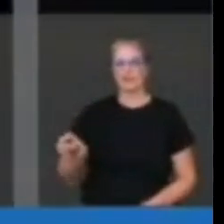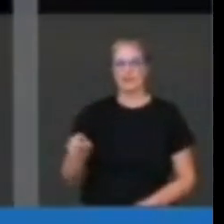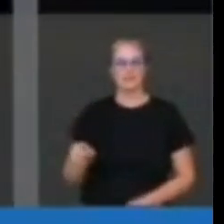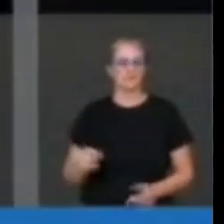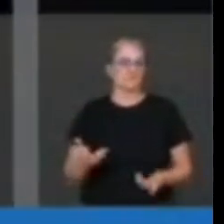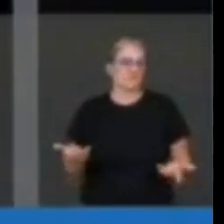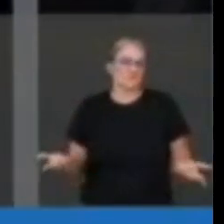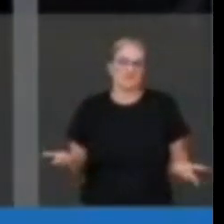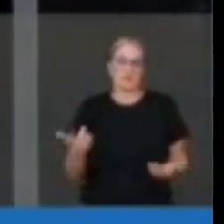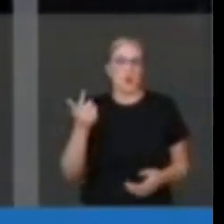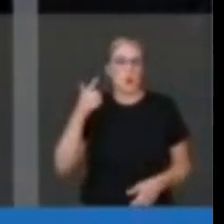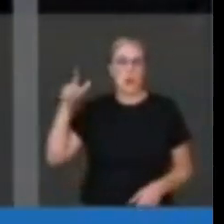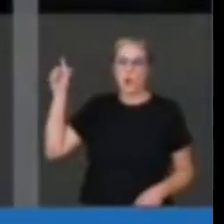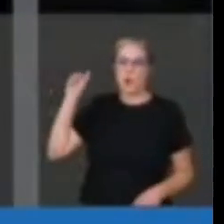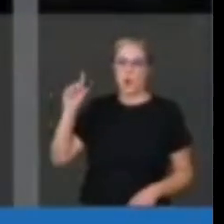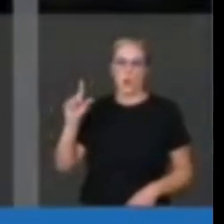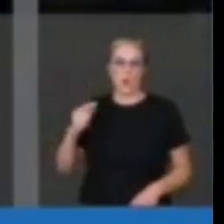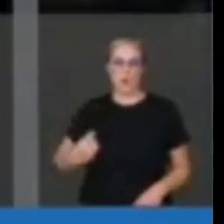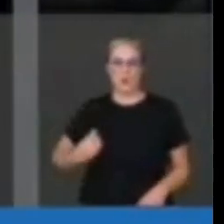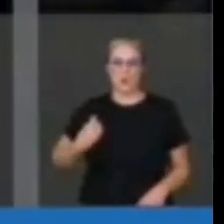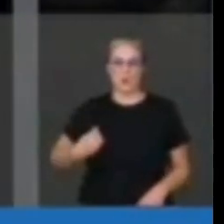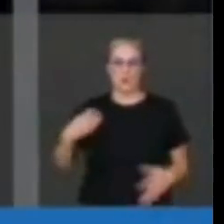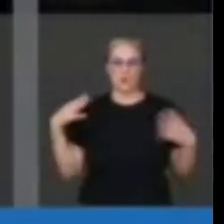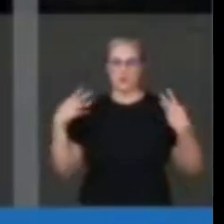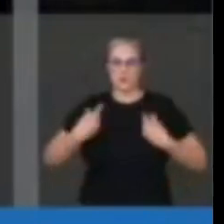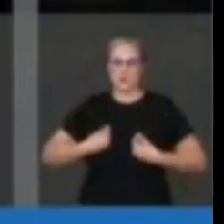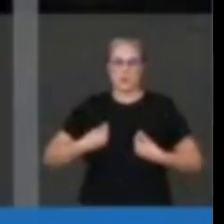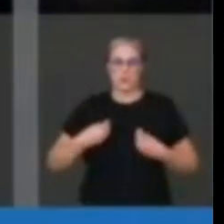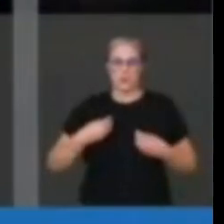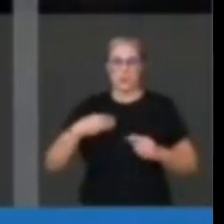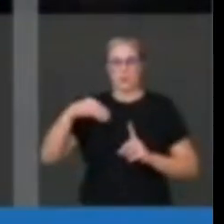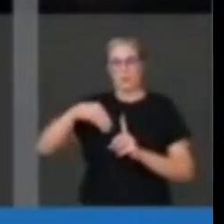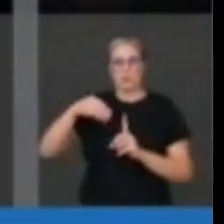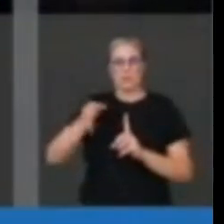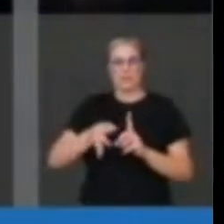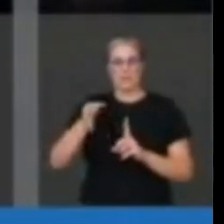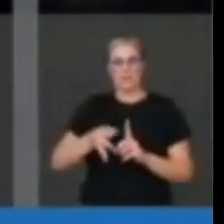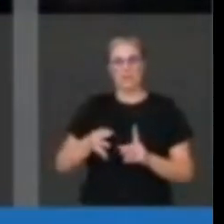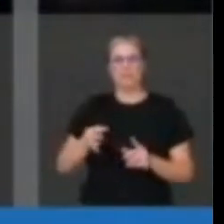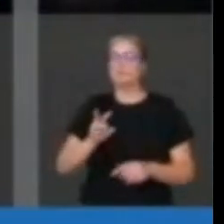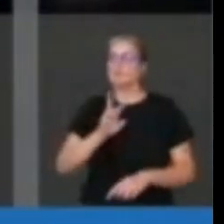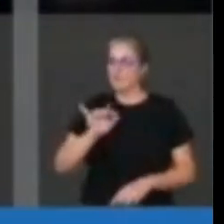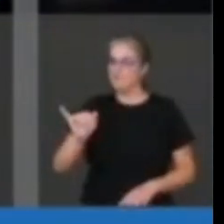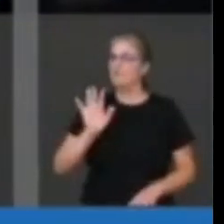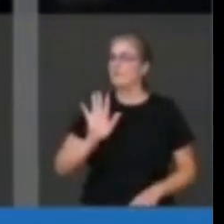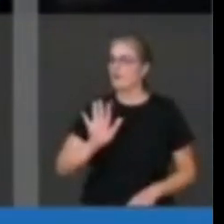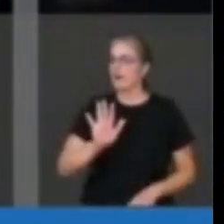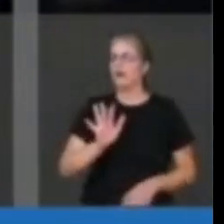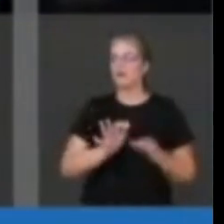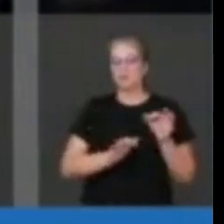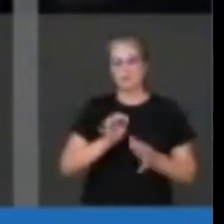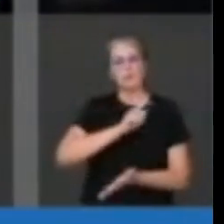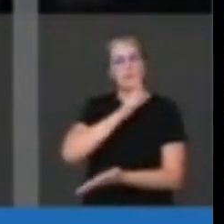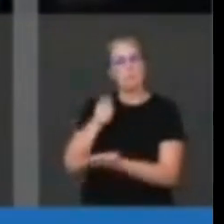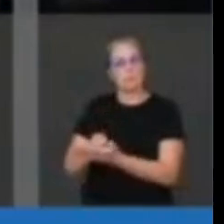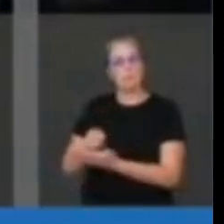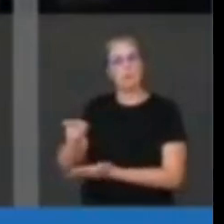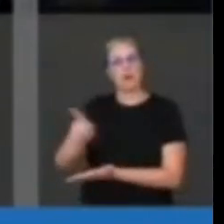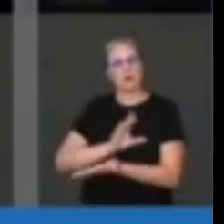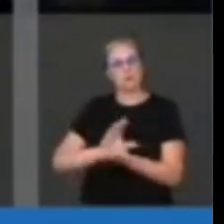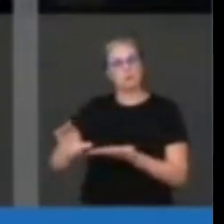estarem ocupando os seus cargos, serão indenizadas pelo Estado brasileiro. Mais 30 segundos, presidente, eu